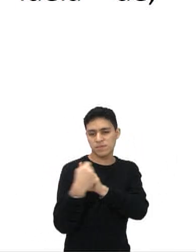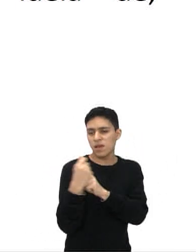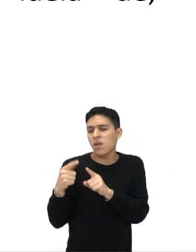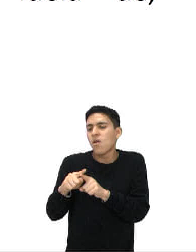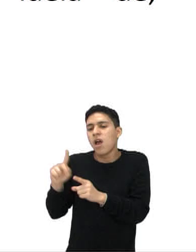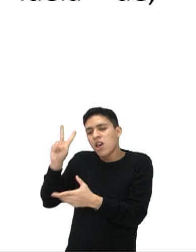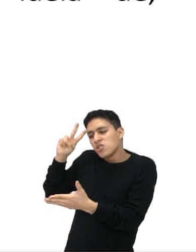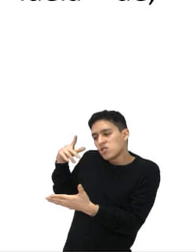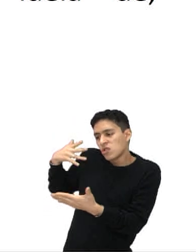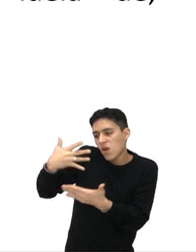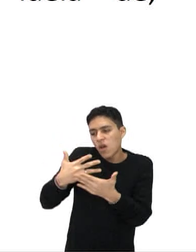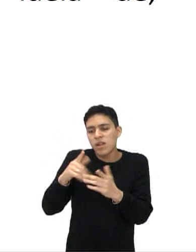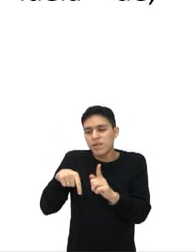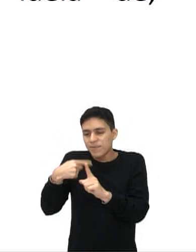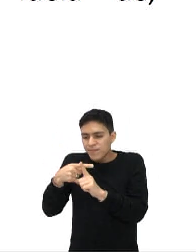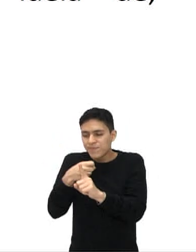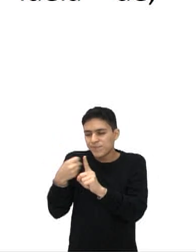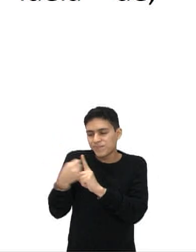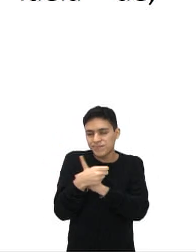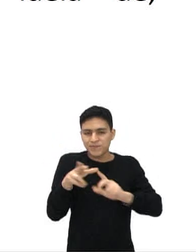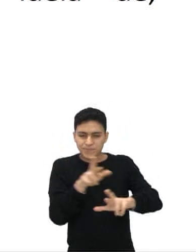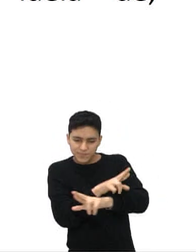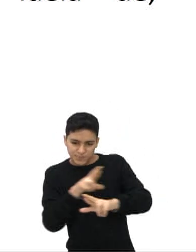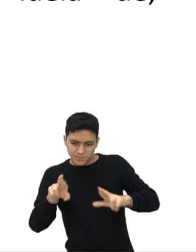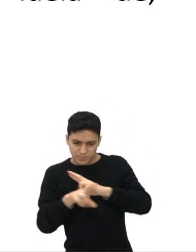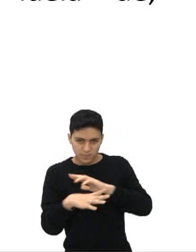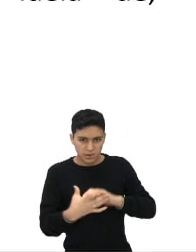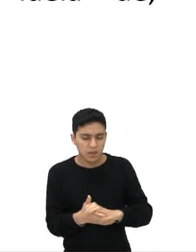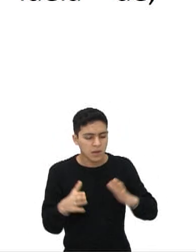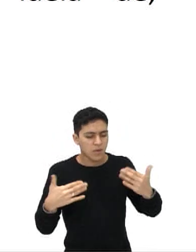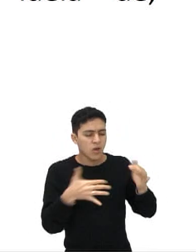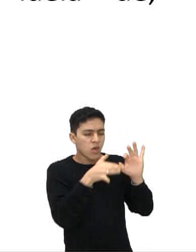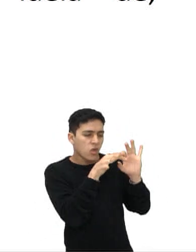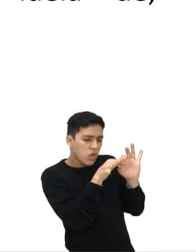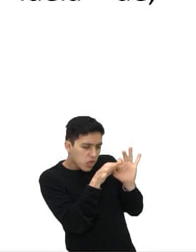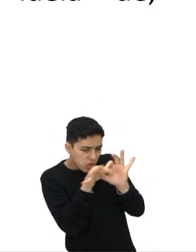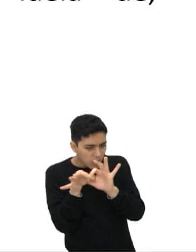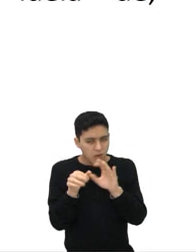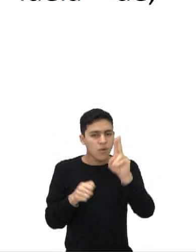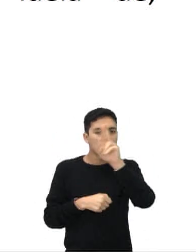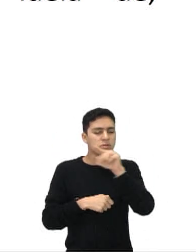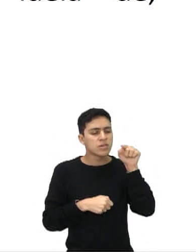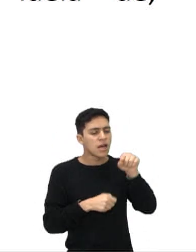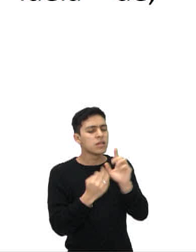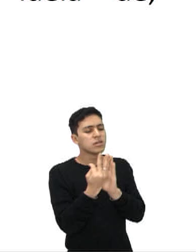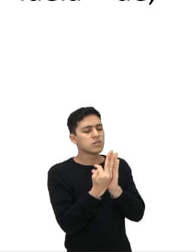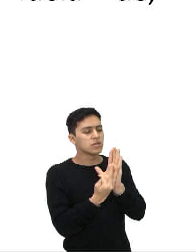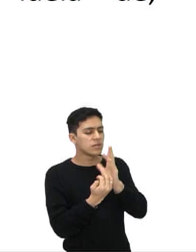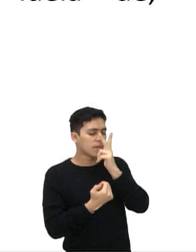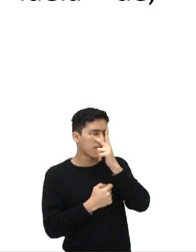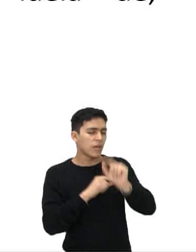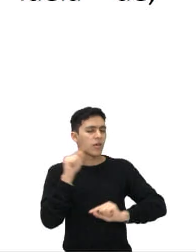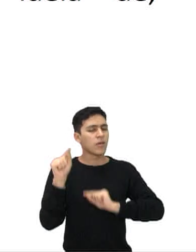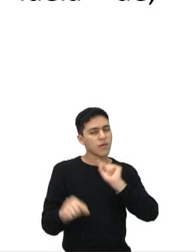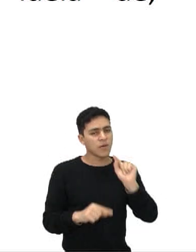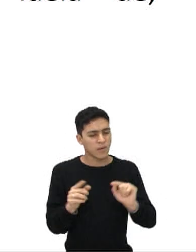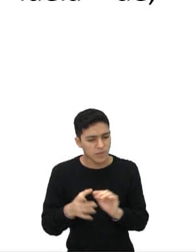as relações sociais. Os conectivos usados nesse trecho dão a ideia